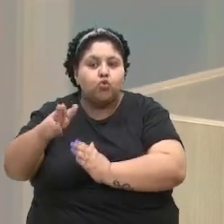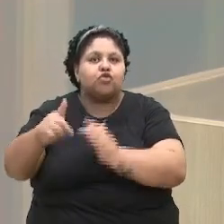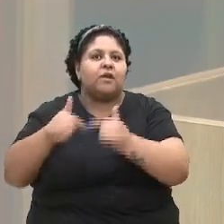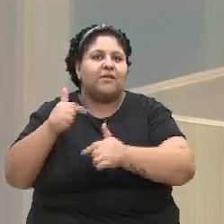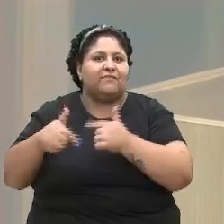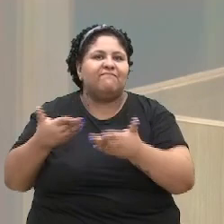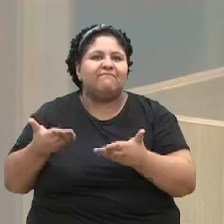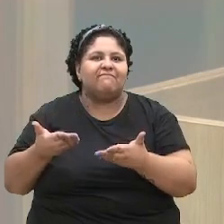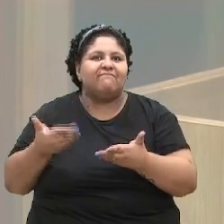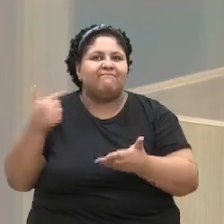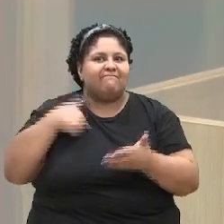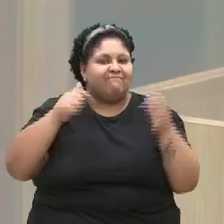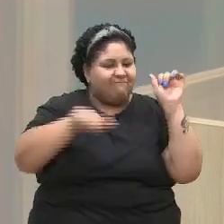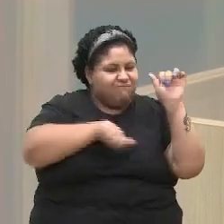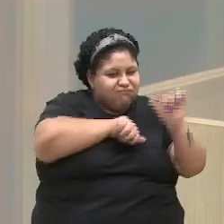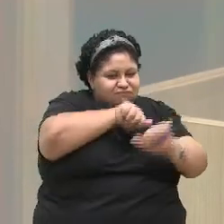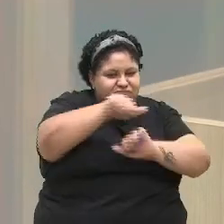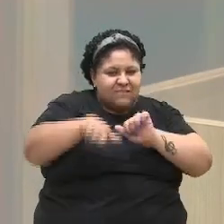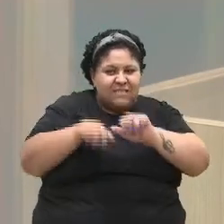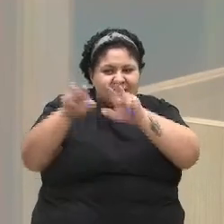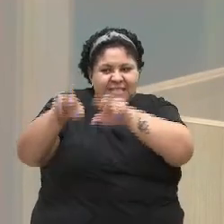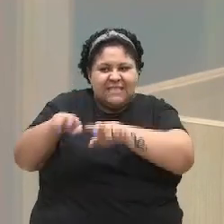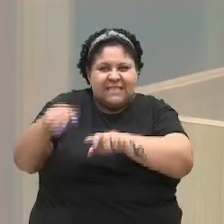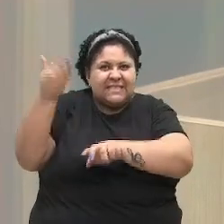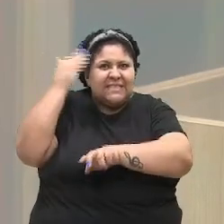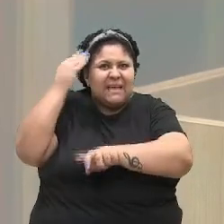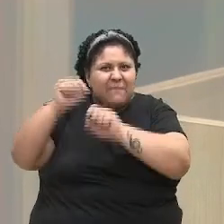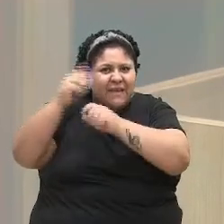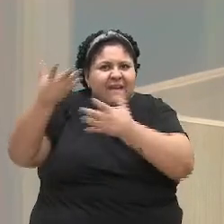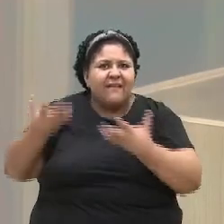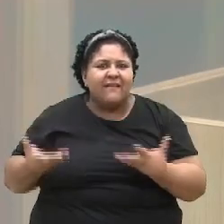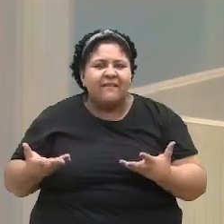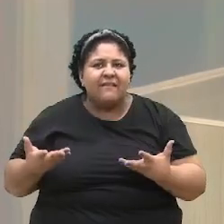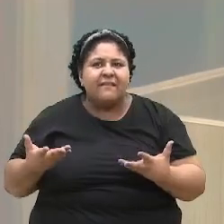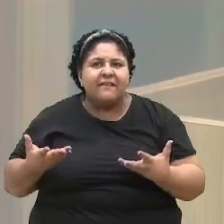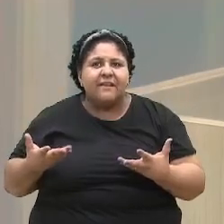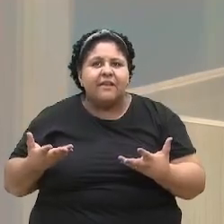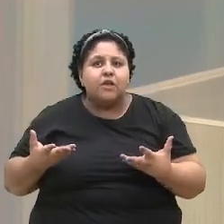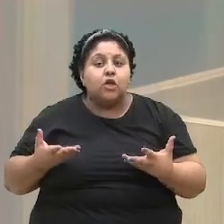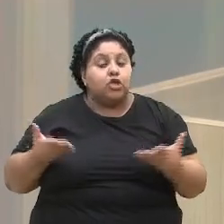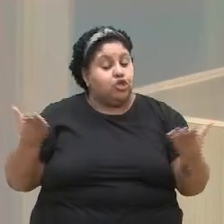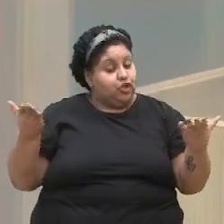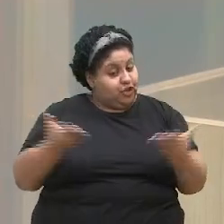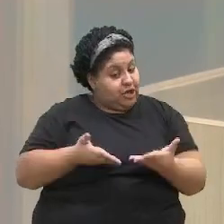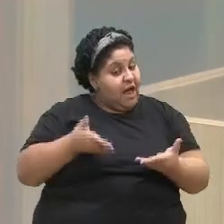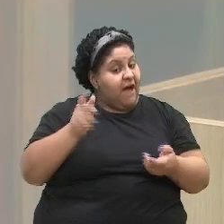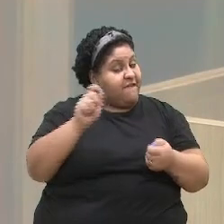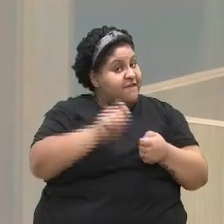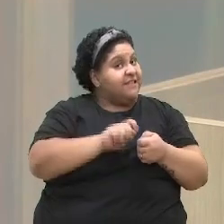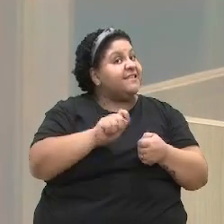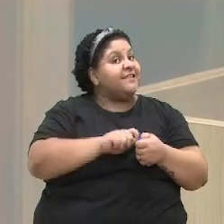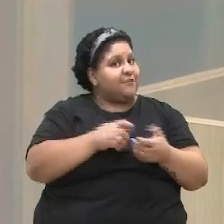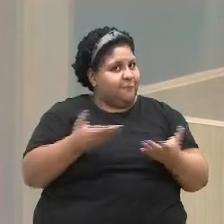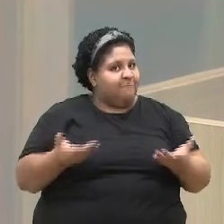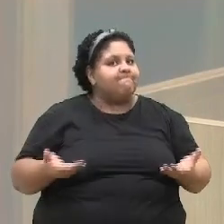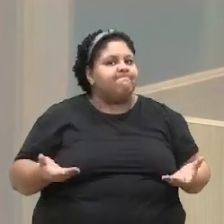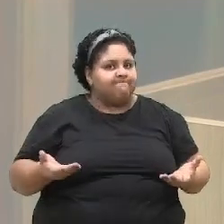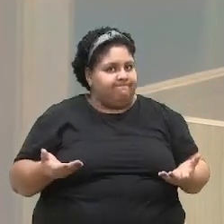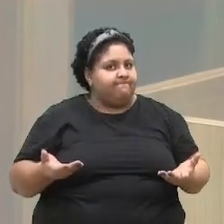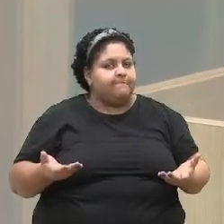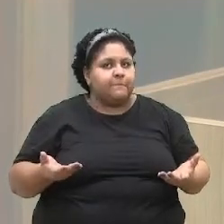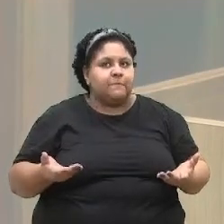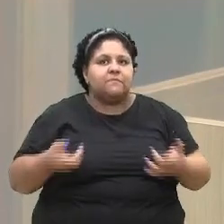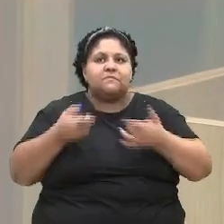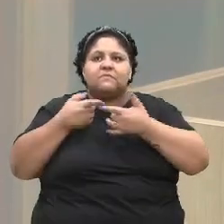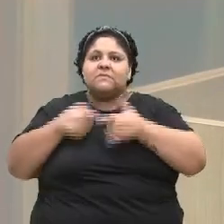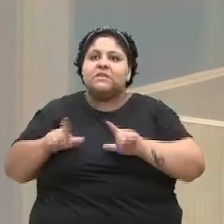vão transformar suas lavouras sabem o quê que já estão fazendo né não é de hoje já estão fazendo mas